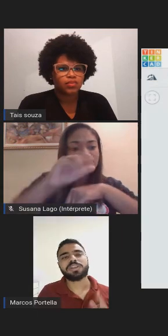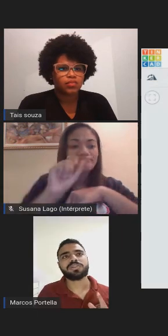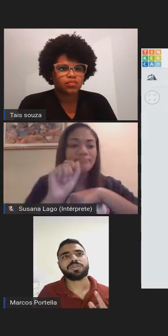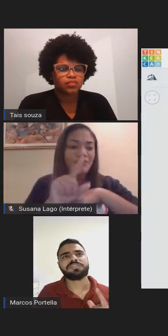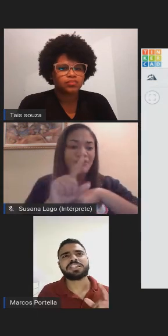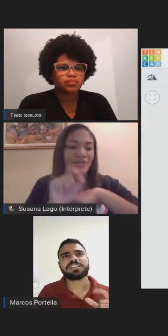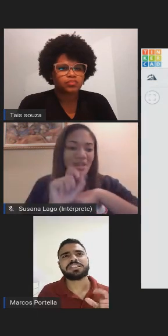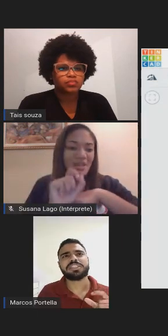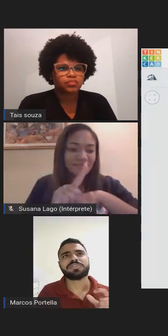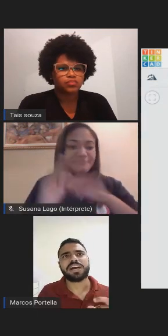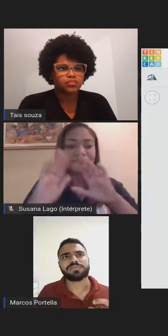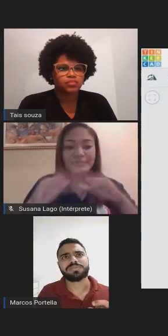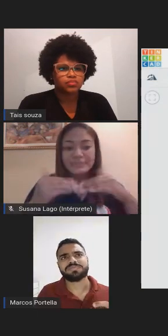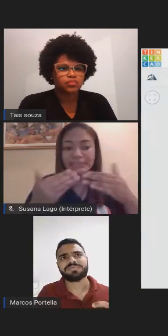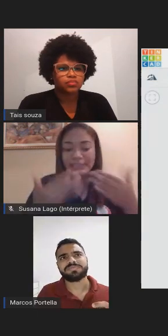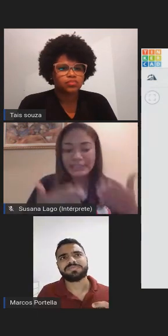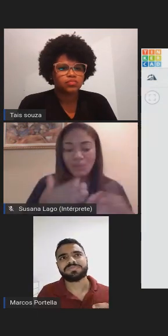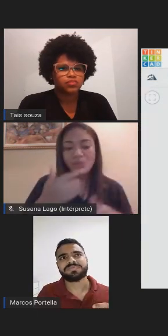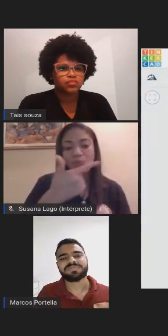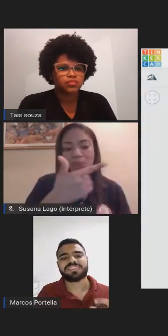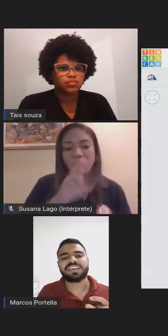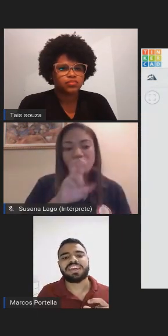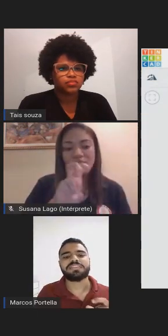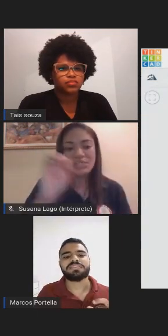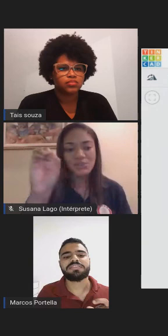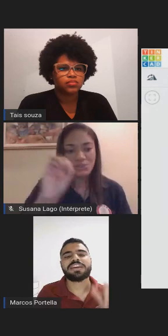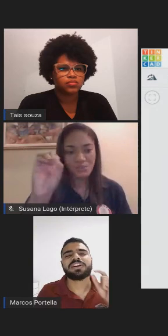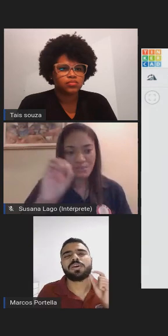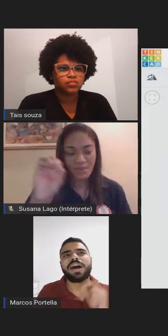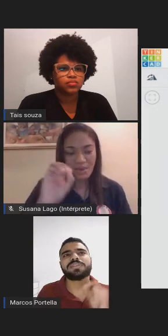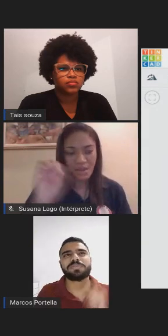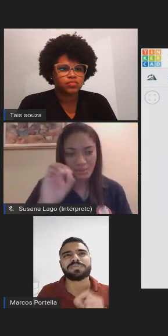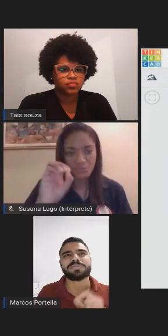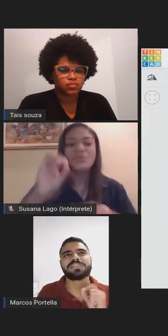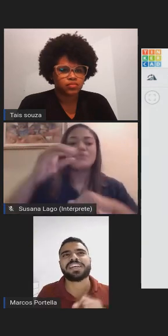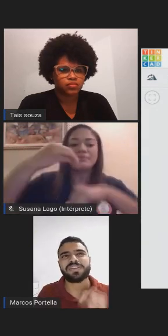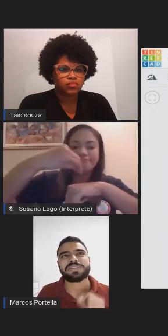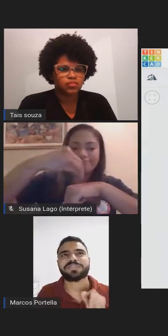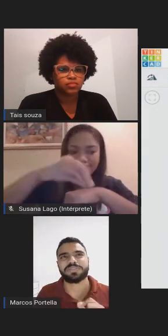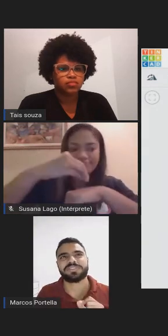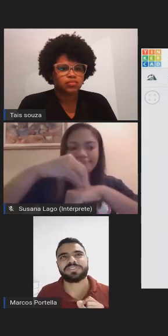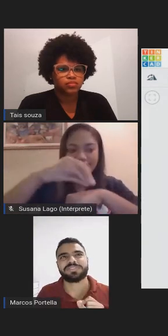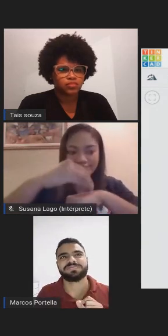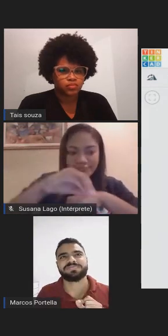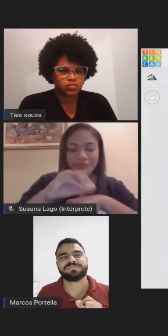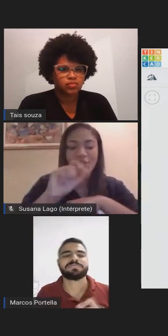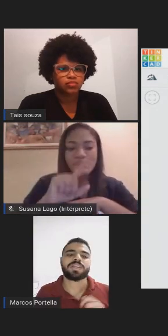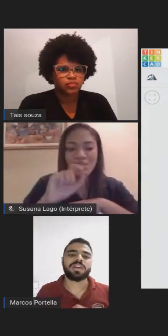Então, quando eu estou em 25 graus, ele envia 4,74